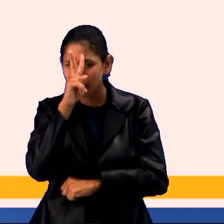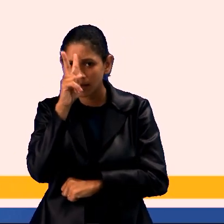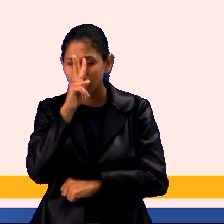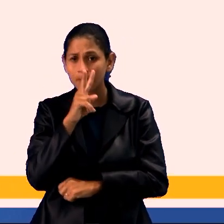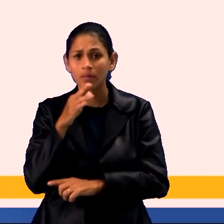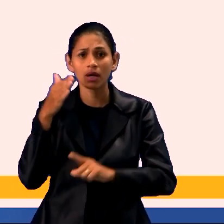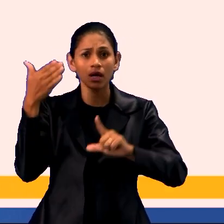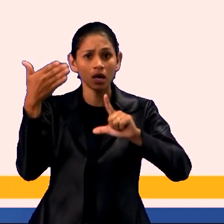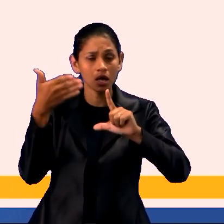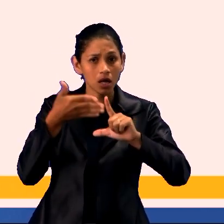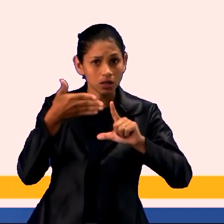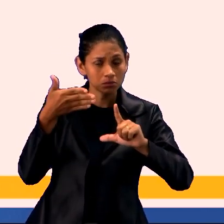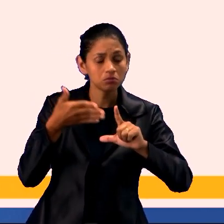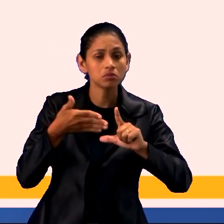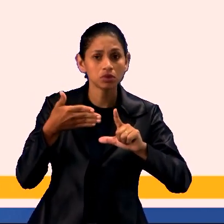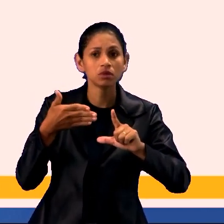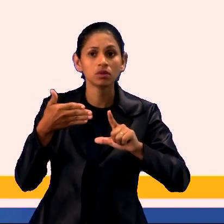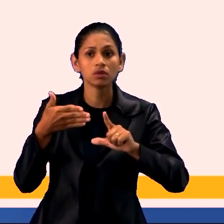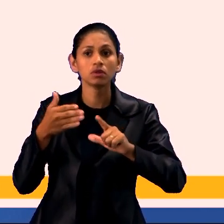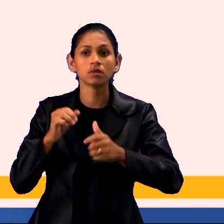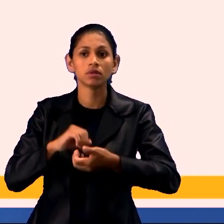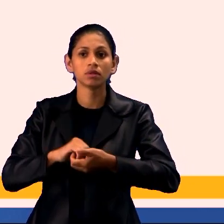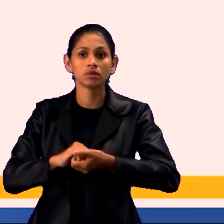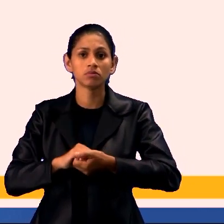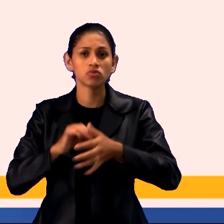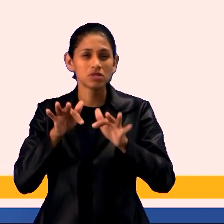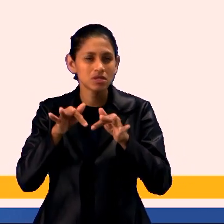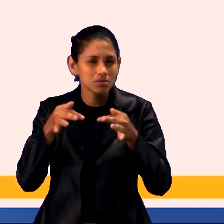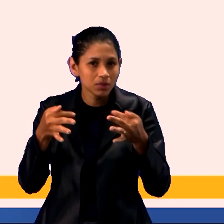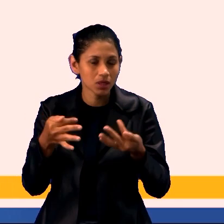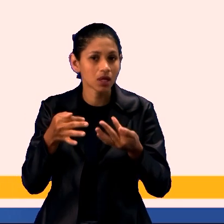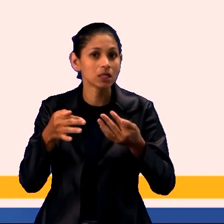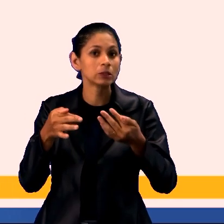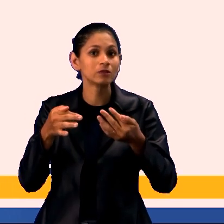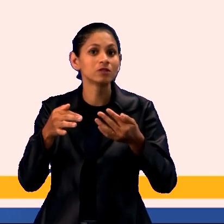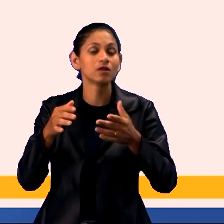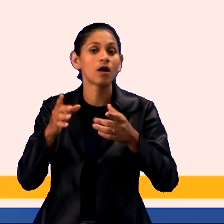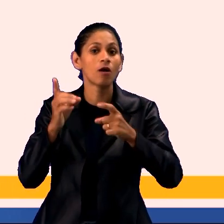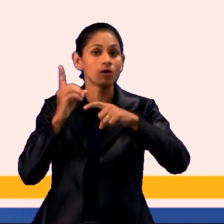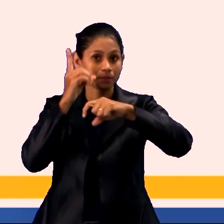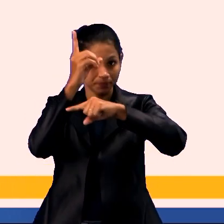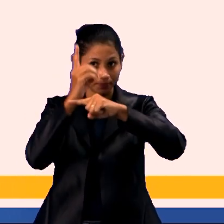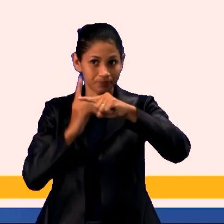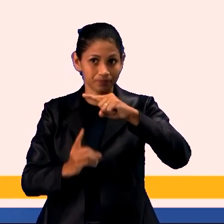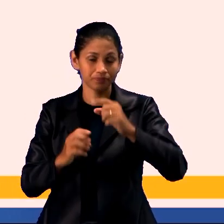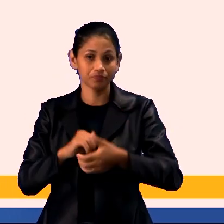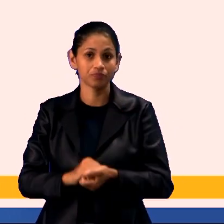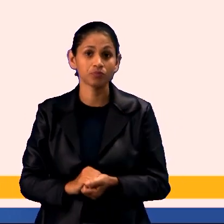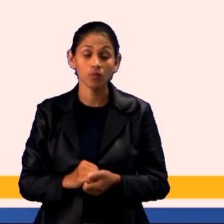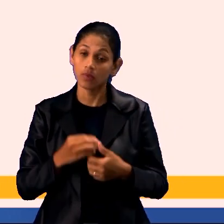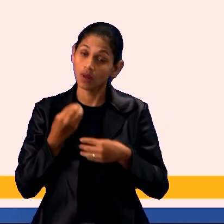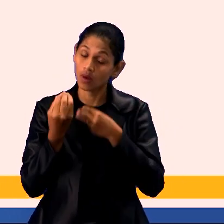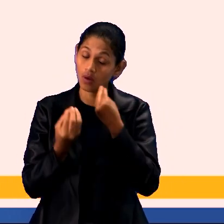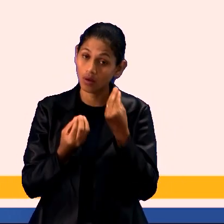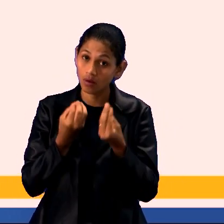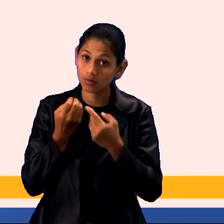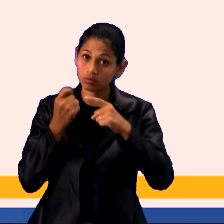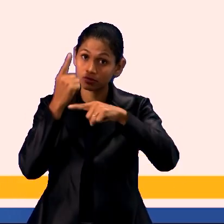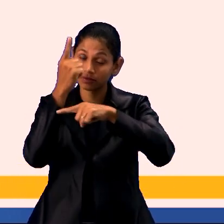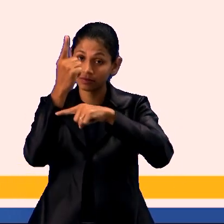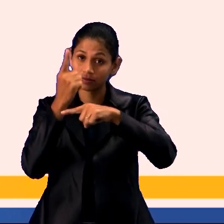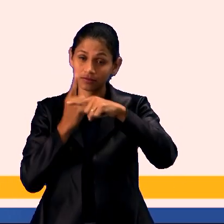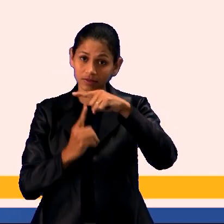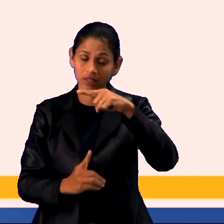você encontra a simplificação de frações, ok? Como a fração não está na forma